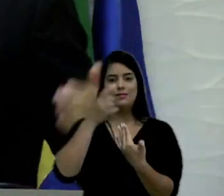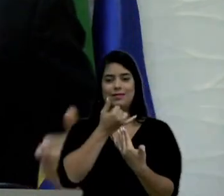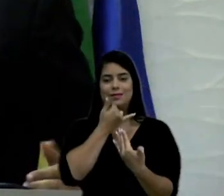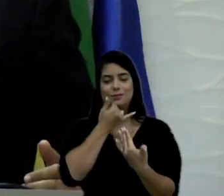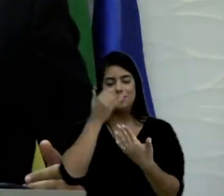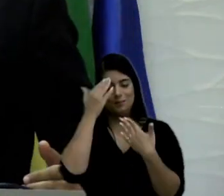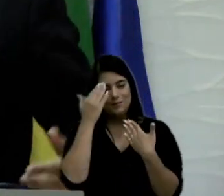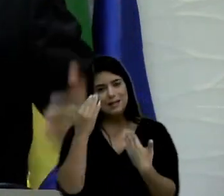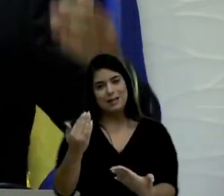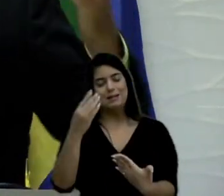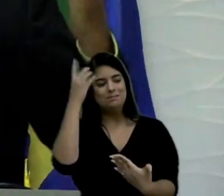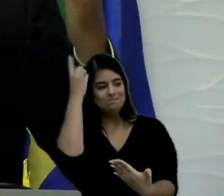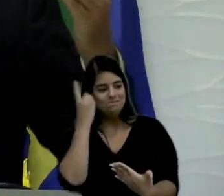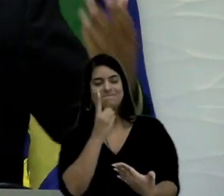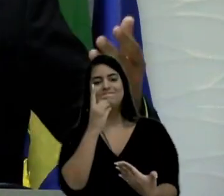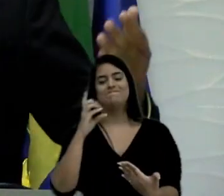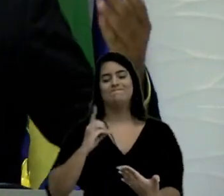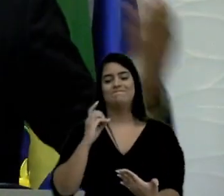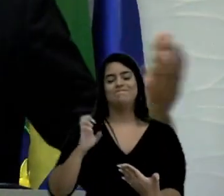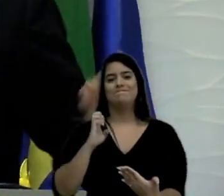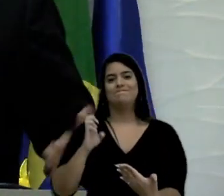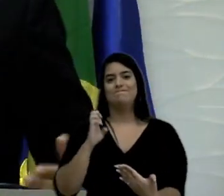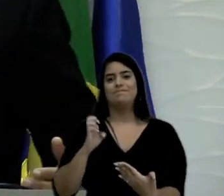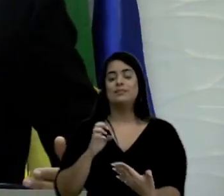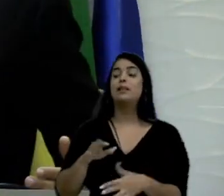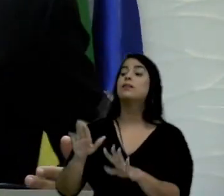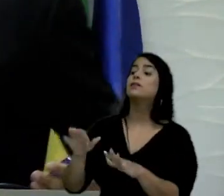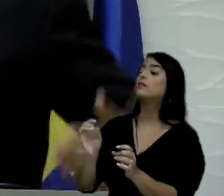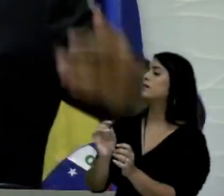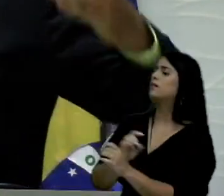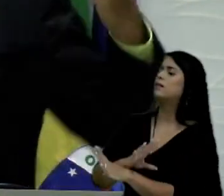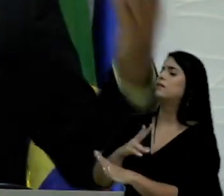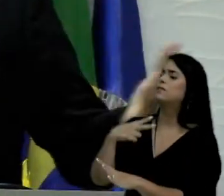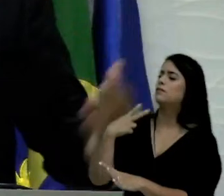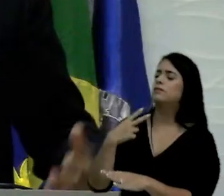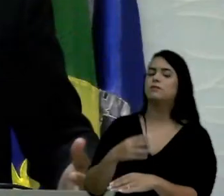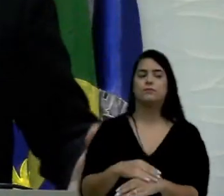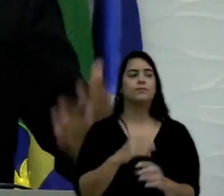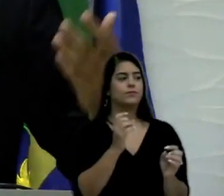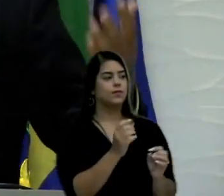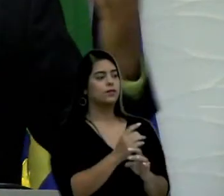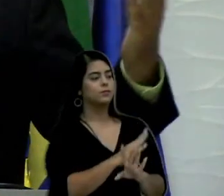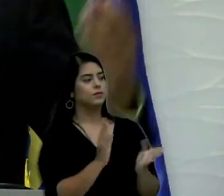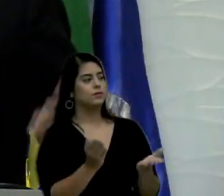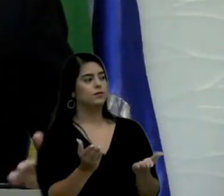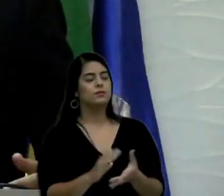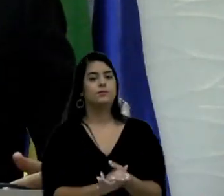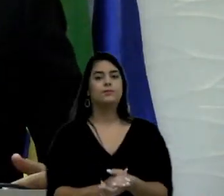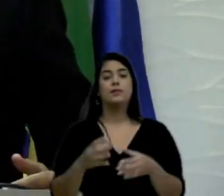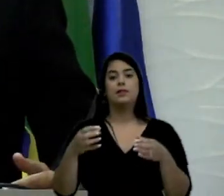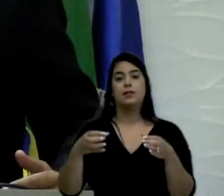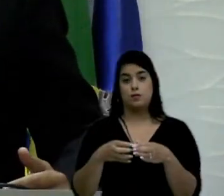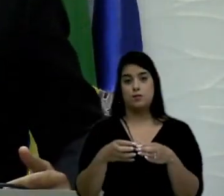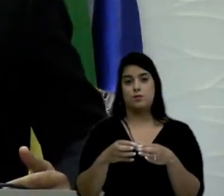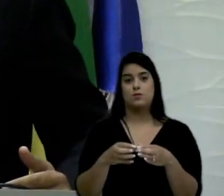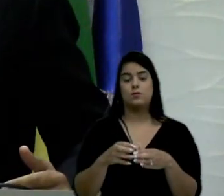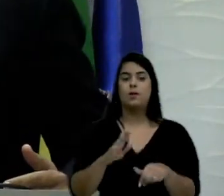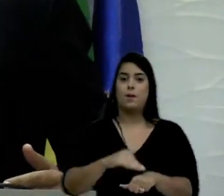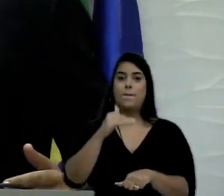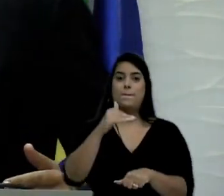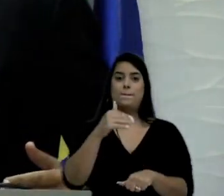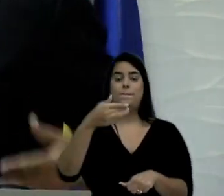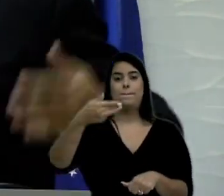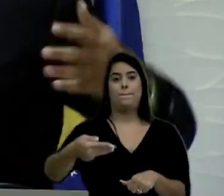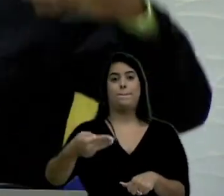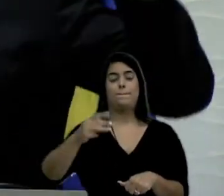deputada estadual e ao grande grup conclui agora e ao grande grupo nós estamos fazendo aí mais de